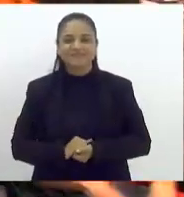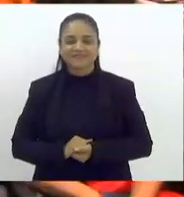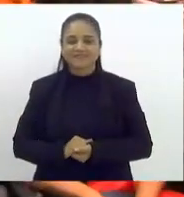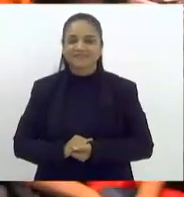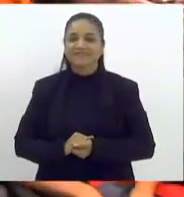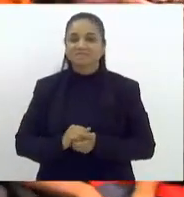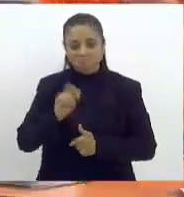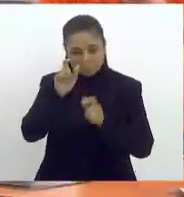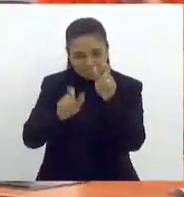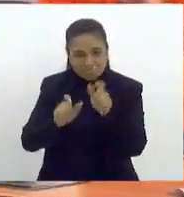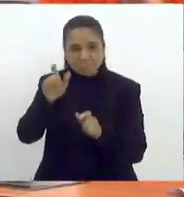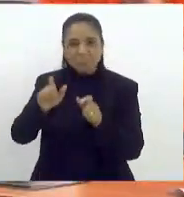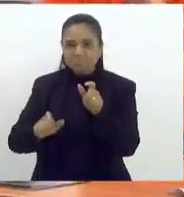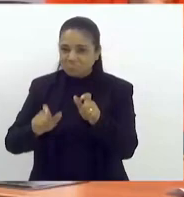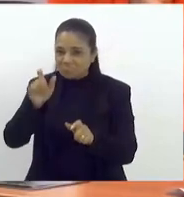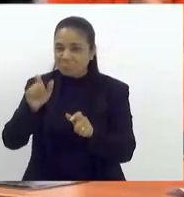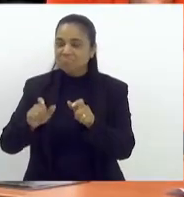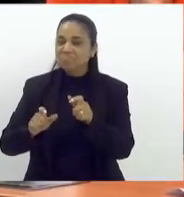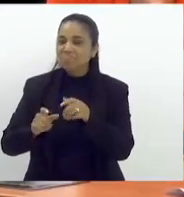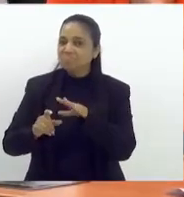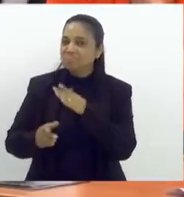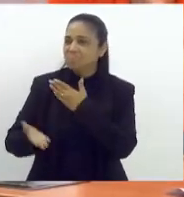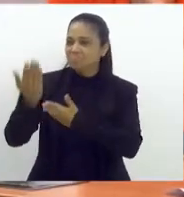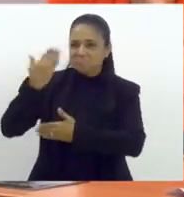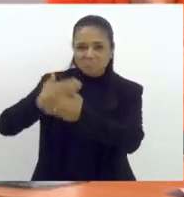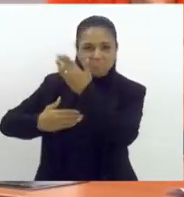é o pessoal da antiga